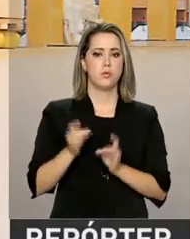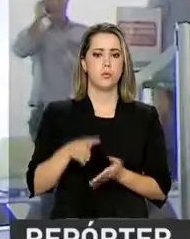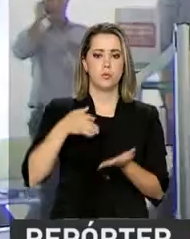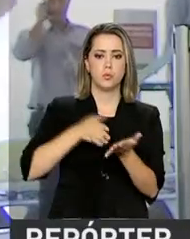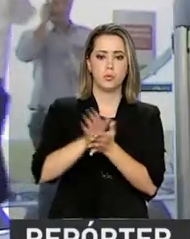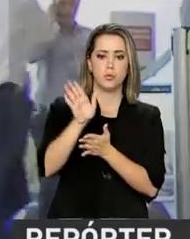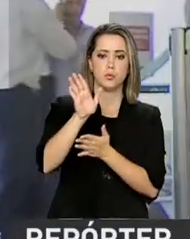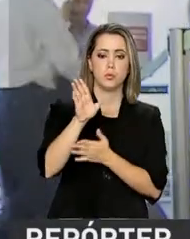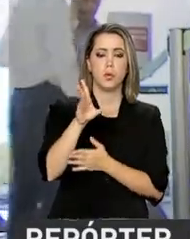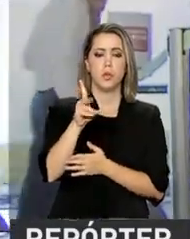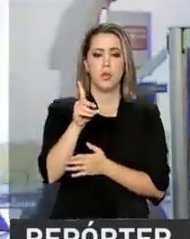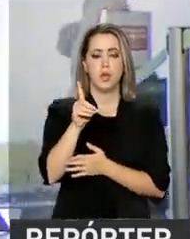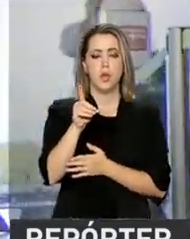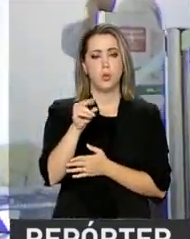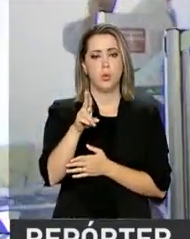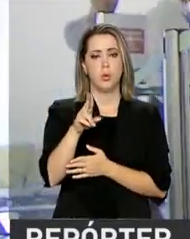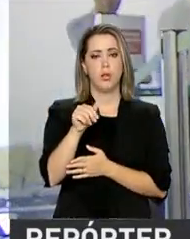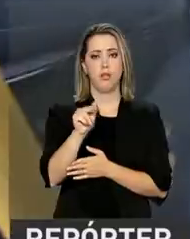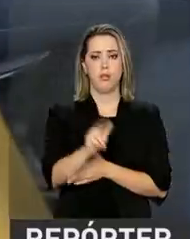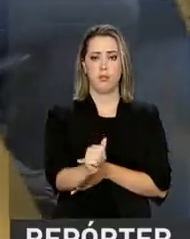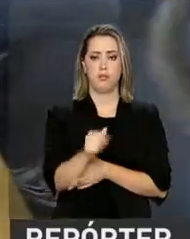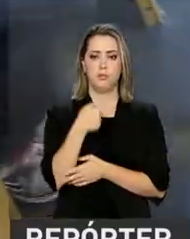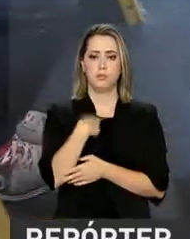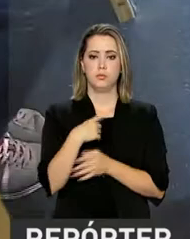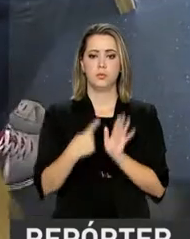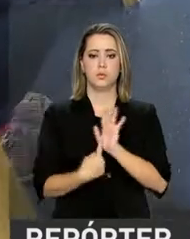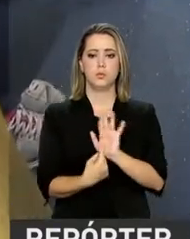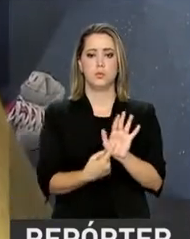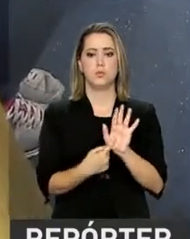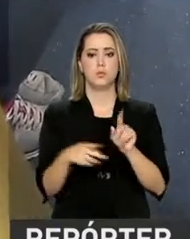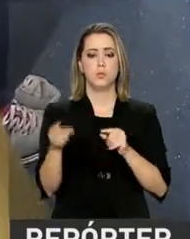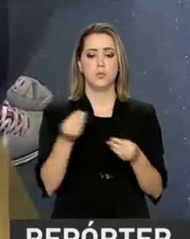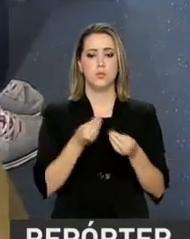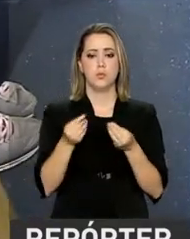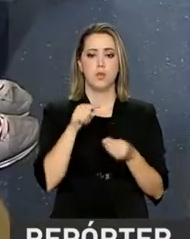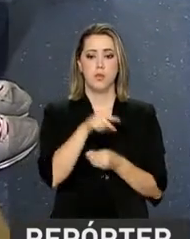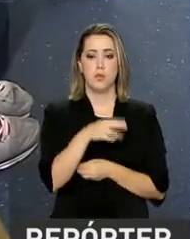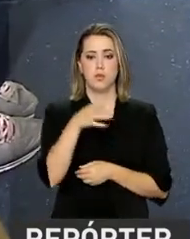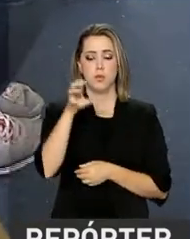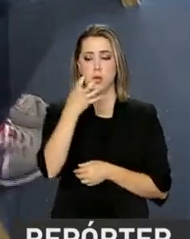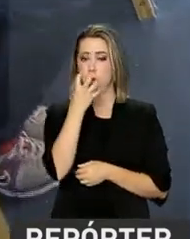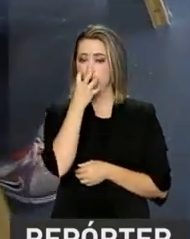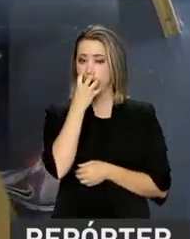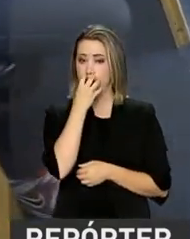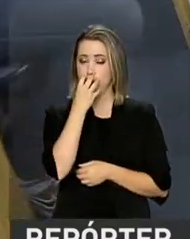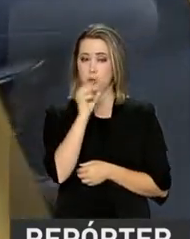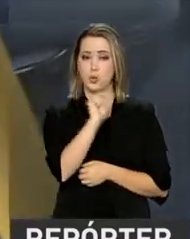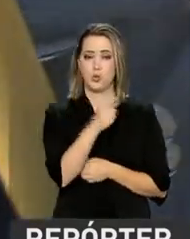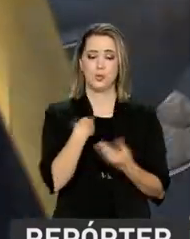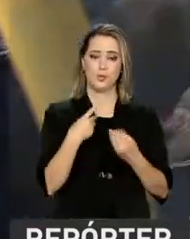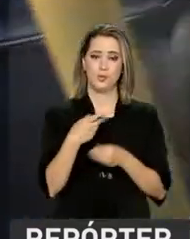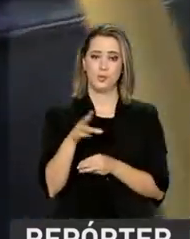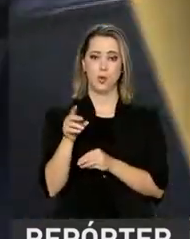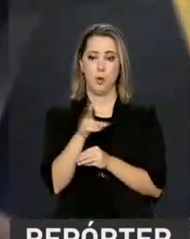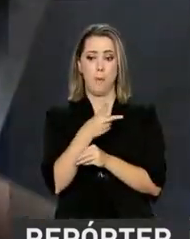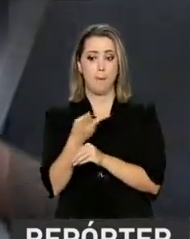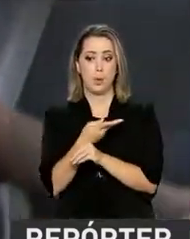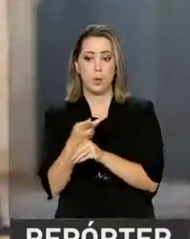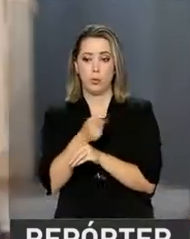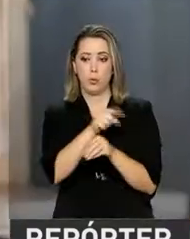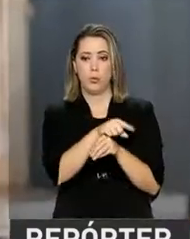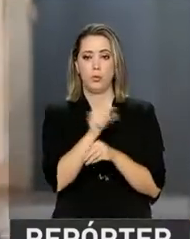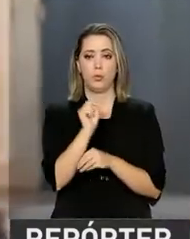a visita incluiu também uma demonstração da roxy cadela farejadora cães dessa raça pastor alemão